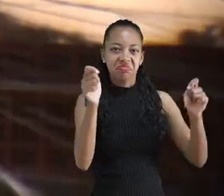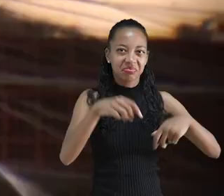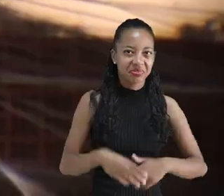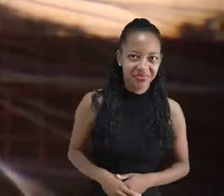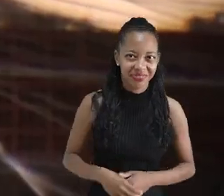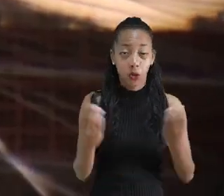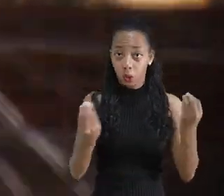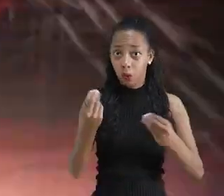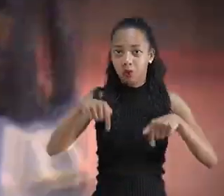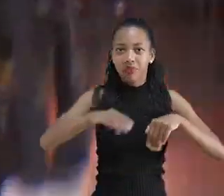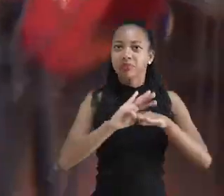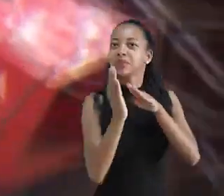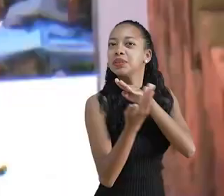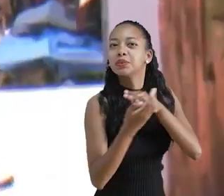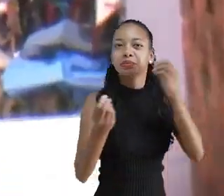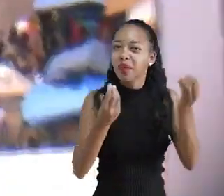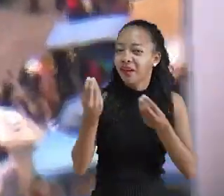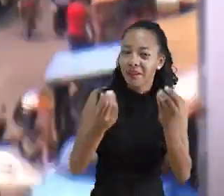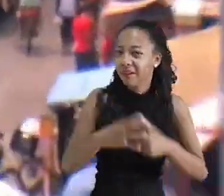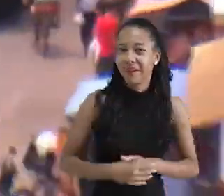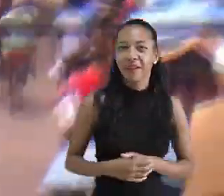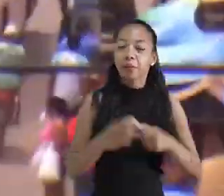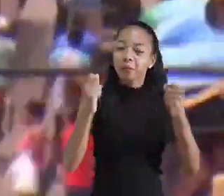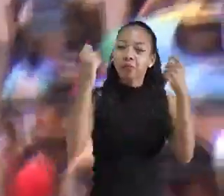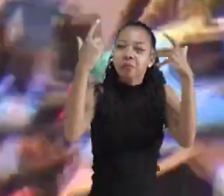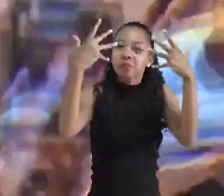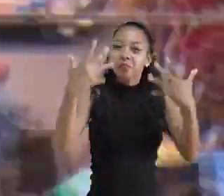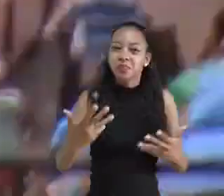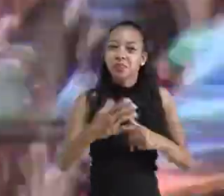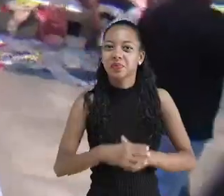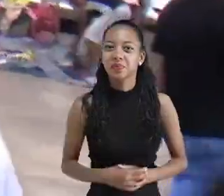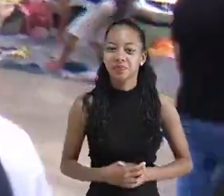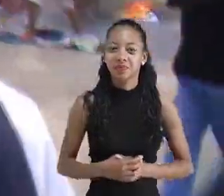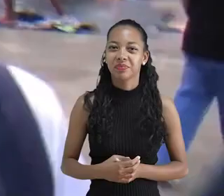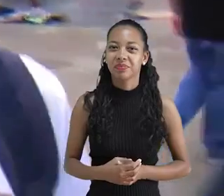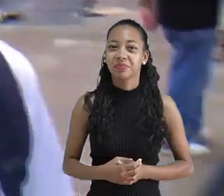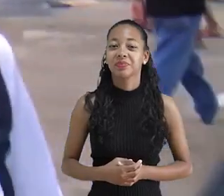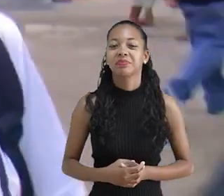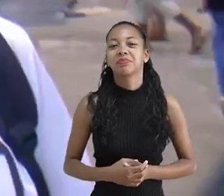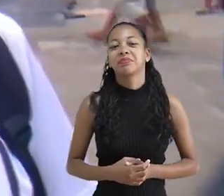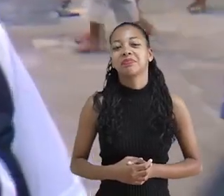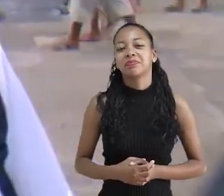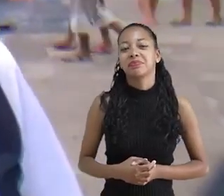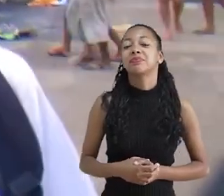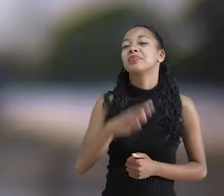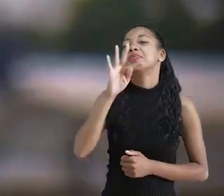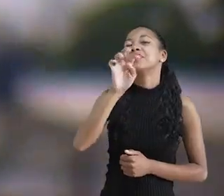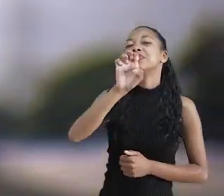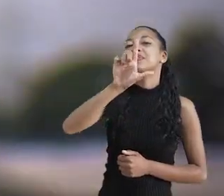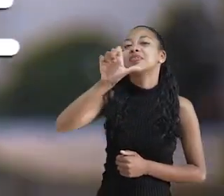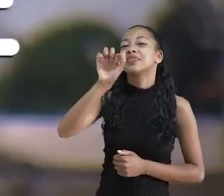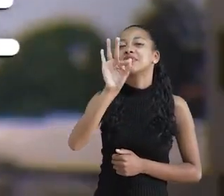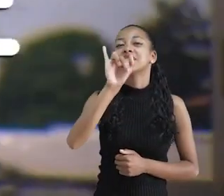conheceremos o outro lado da nossa realidade da Nossa Quebrada do nosso bairro do nosso Gueto tudo isso com uma leve pintada de bom humor